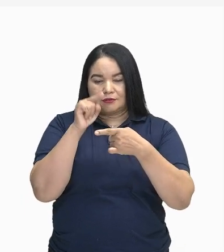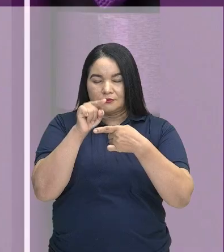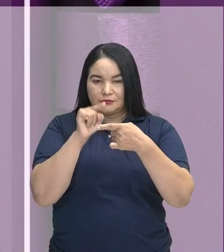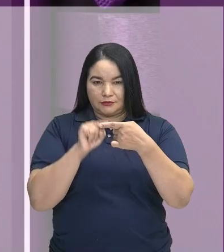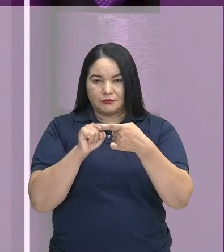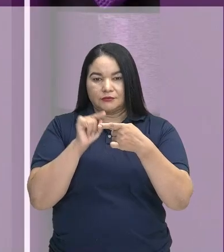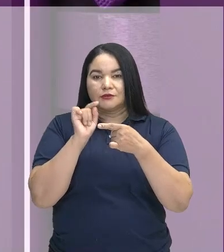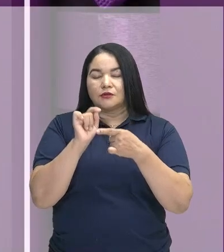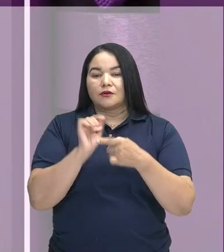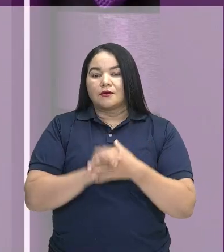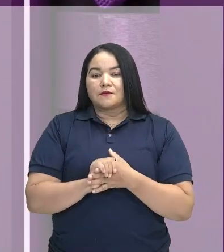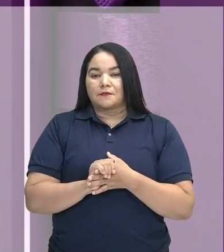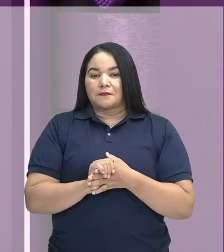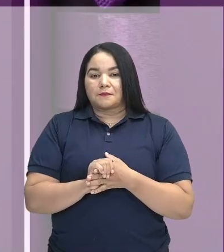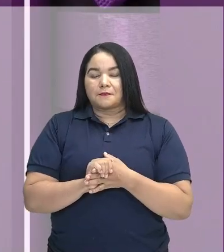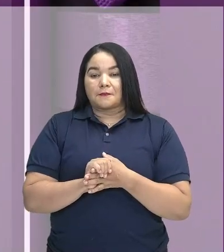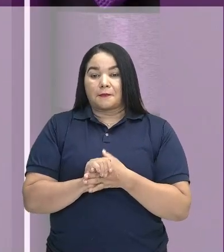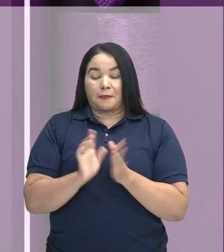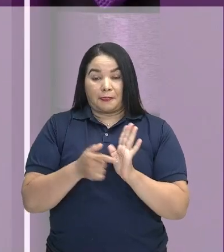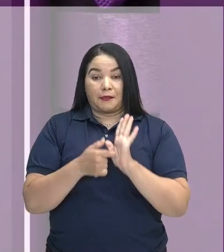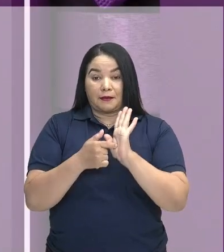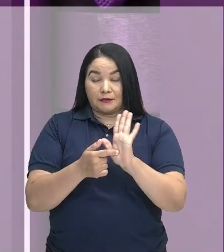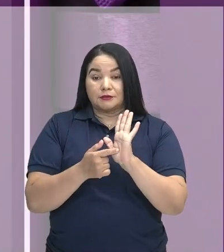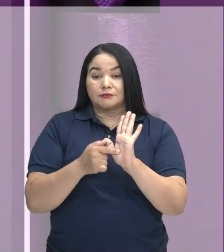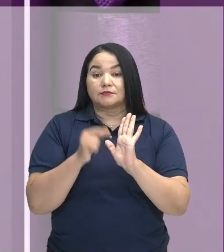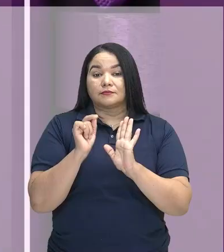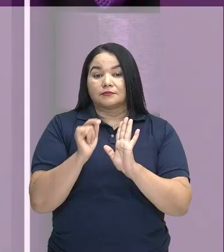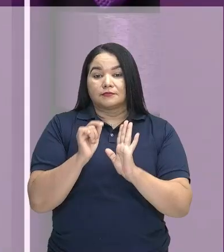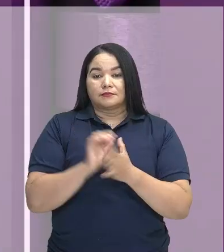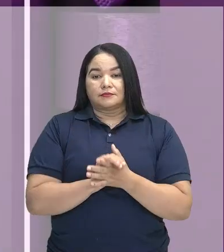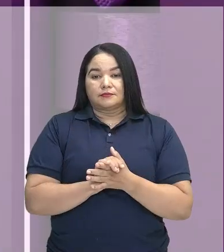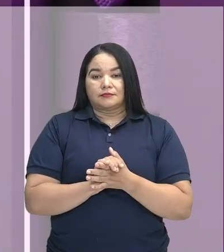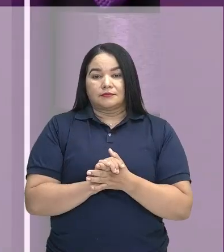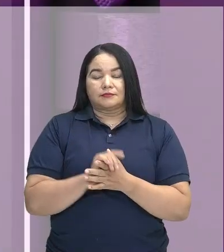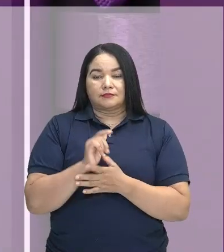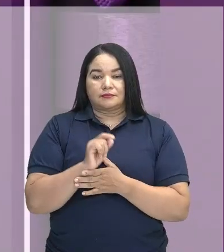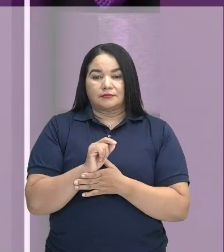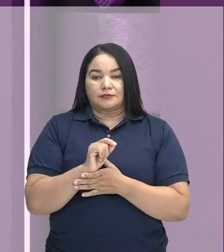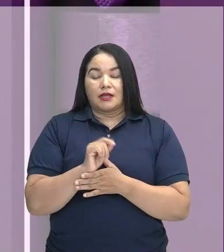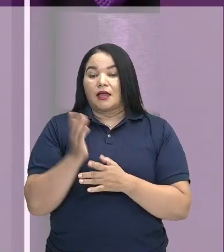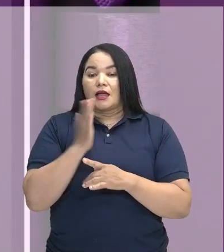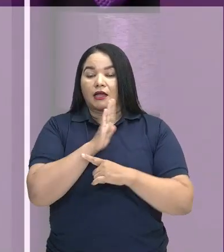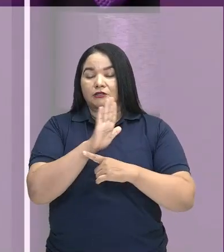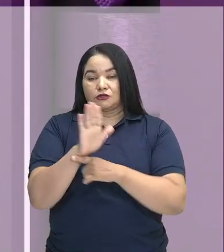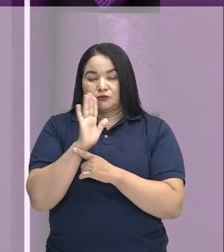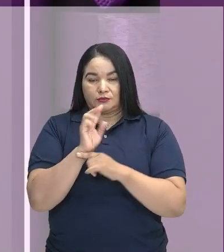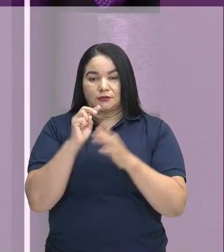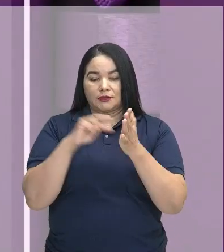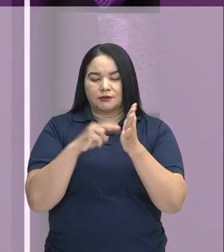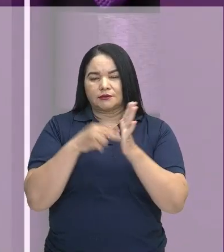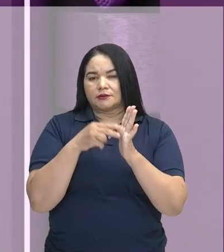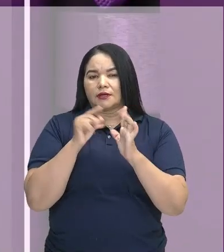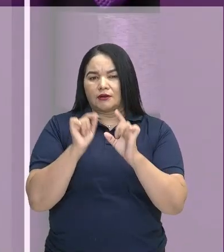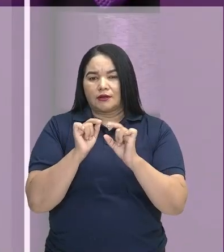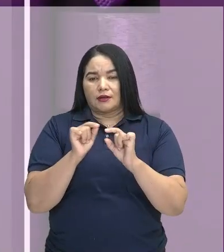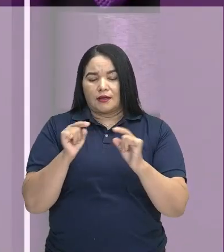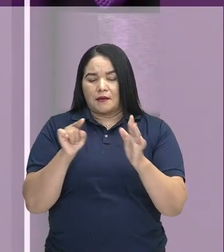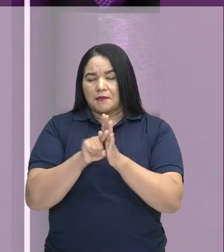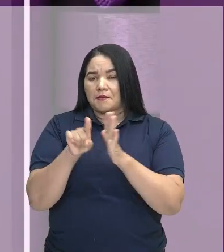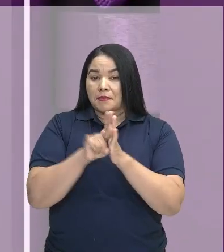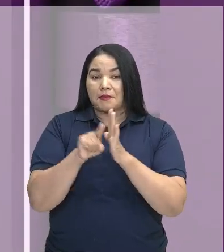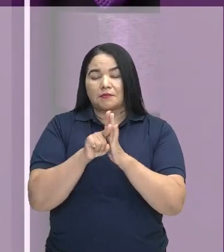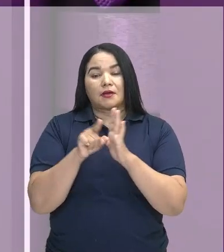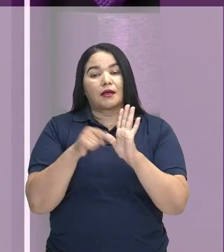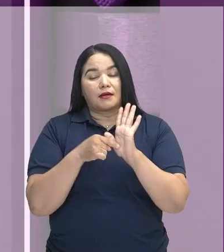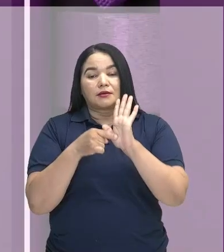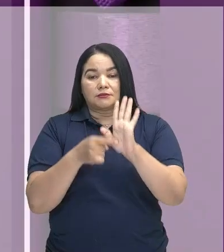meus queridos alunos, ele vem aqui para a gente, ele vem dar significado para determinada situação, né? Percebam só,